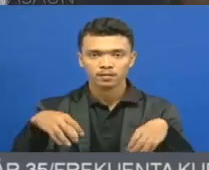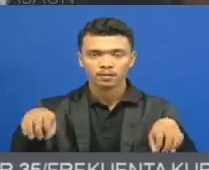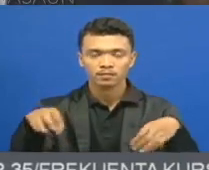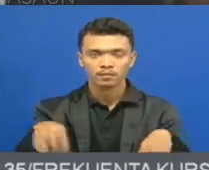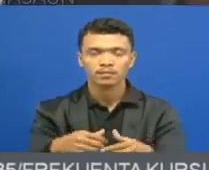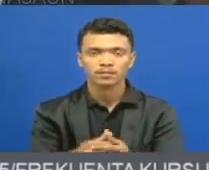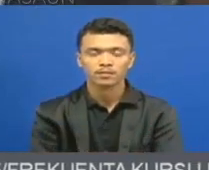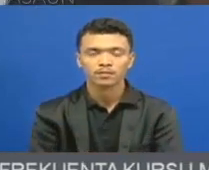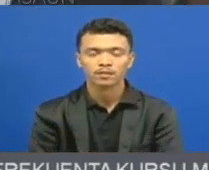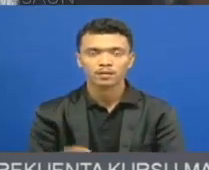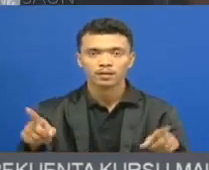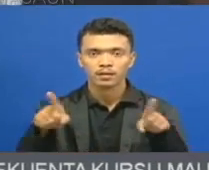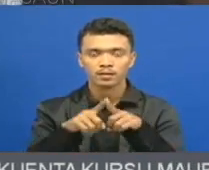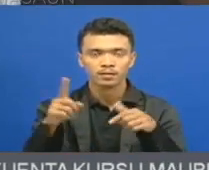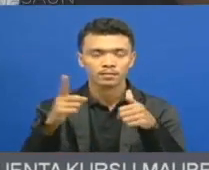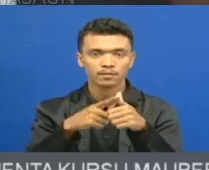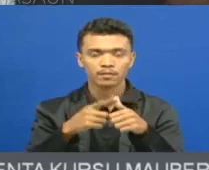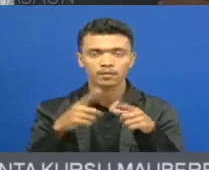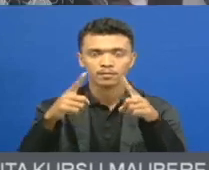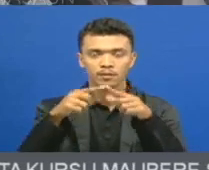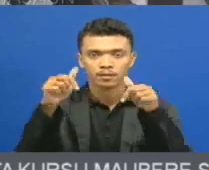ne hanesa piloto primeiro piloto maidane.